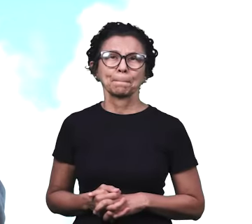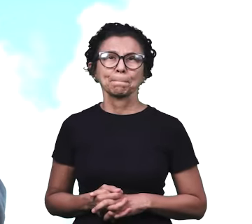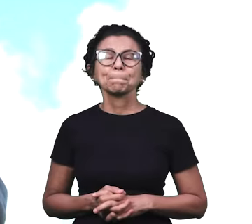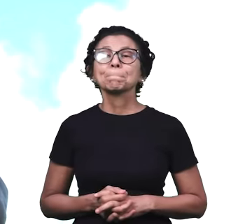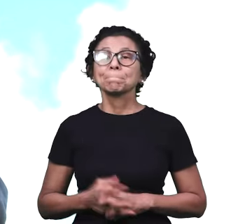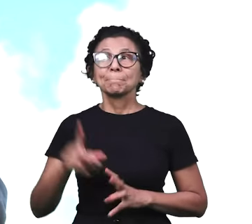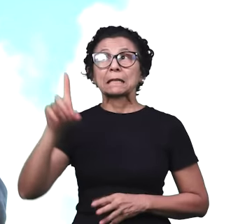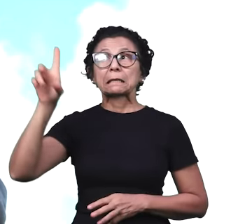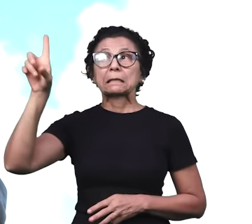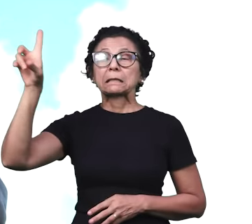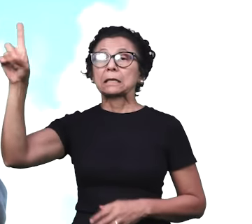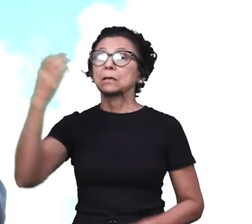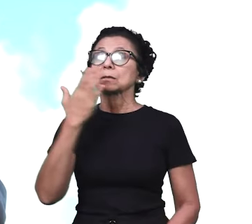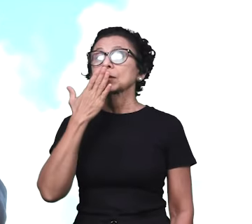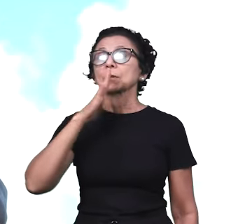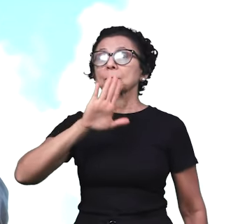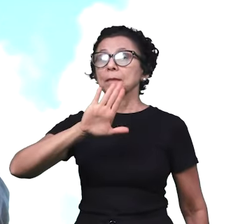Deus.